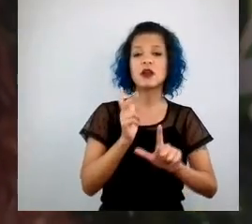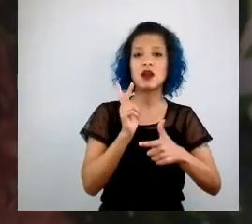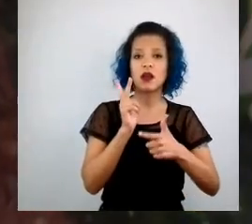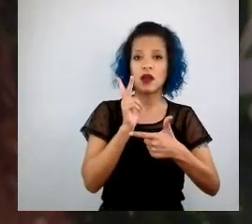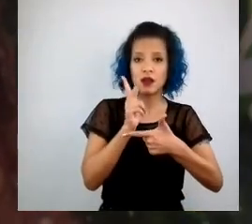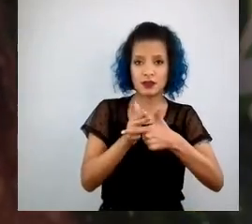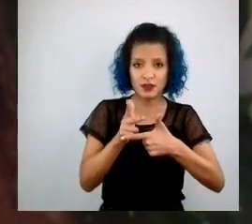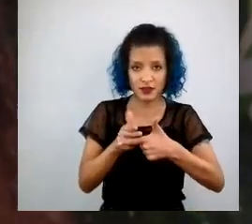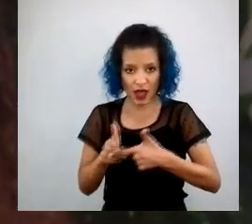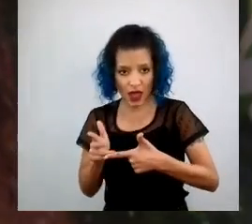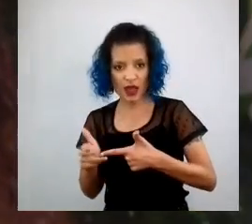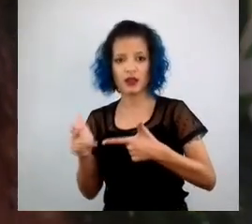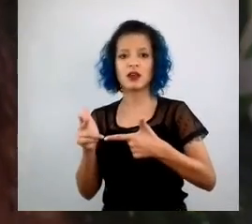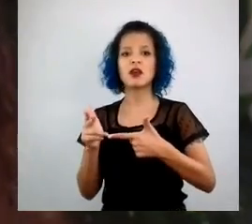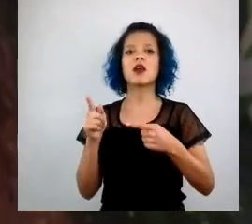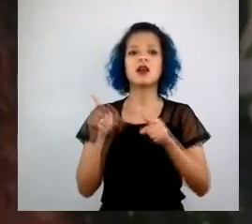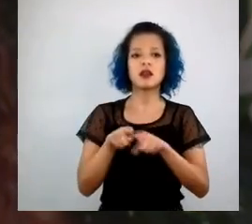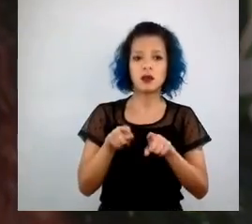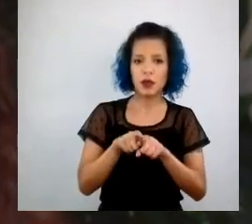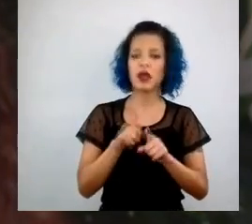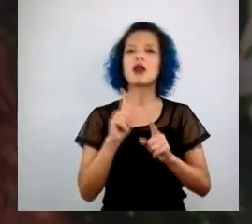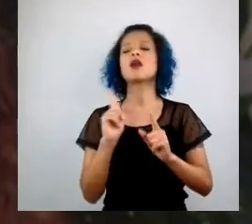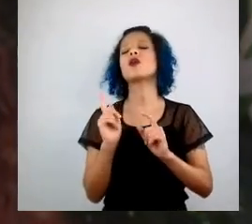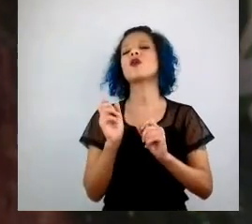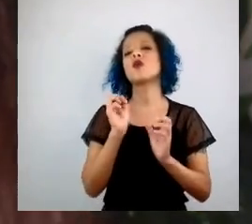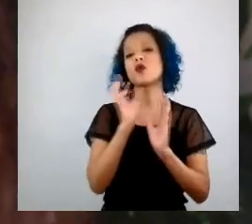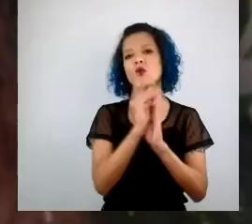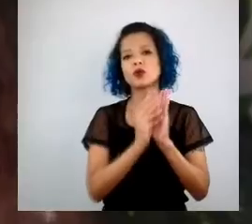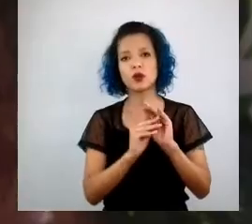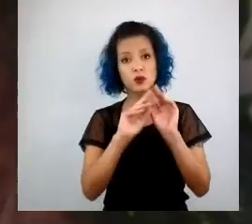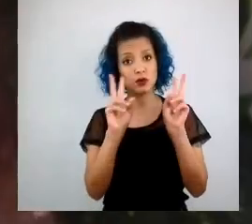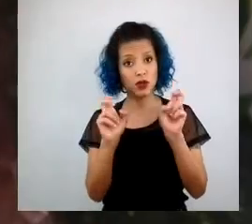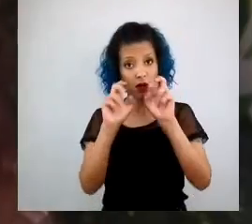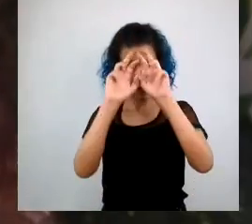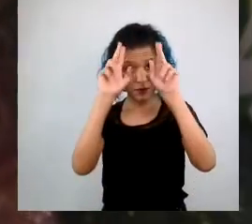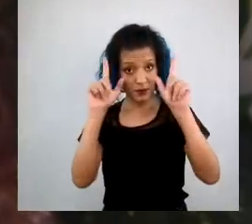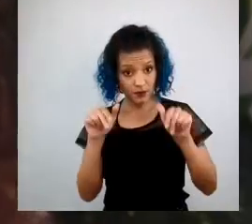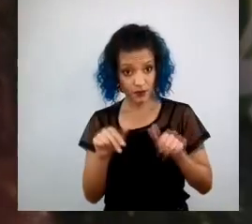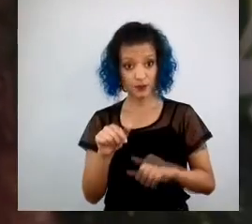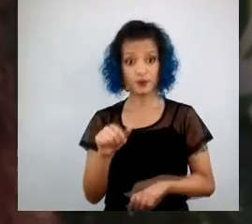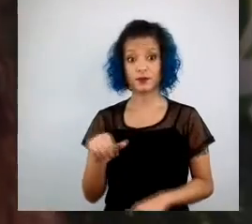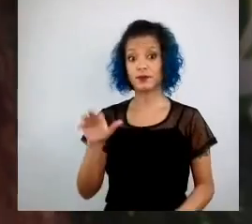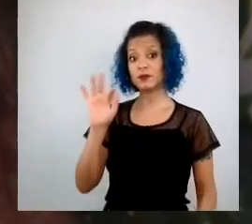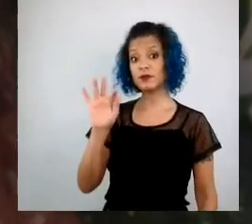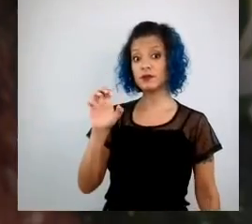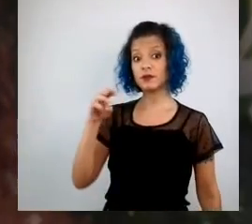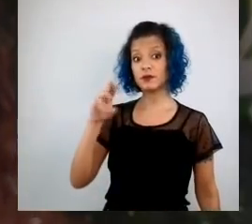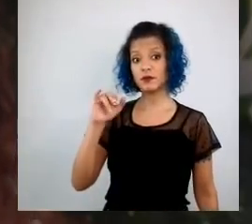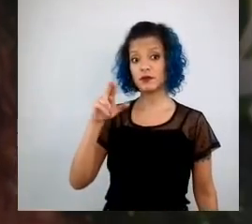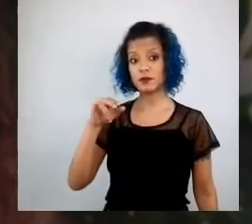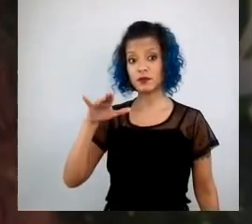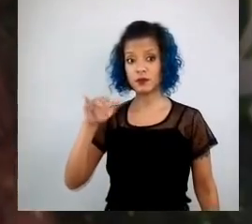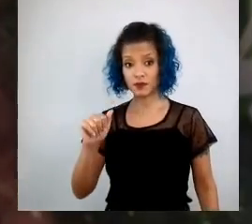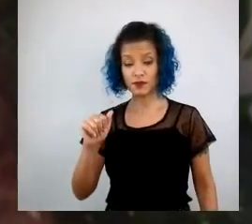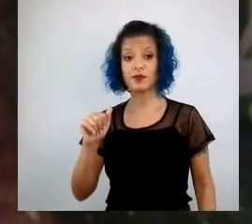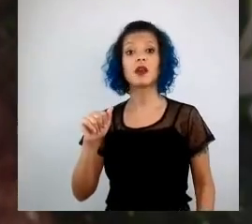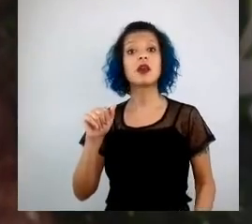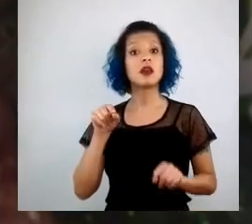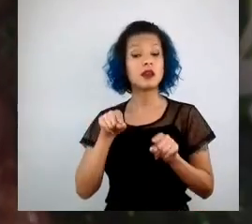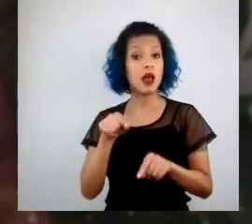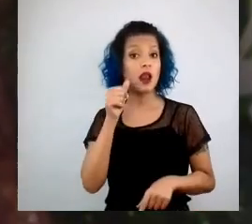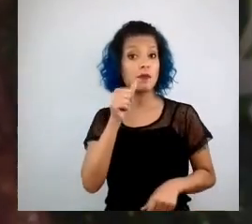digitais que dialoguem com a temática racial e feminina, e a história da Carolina é um dos projetos que a gente